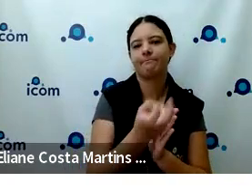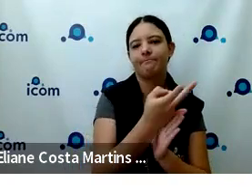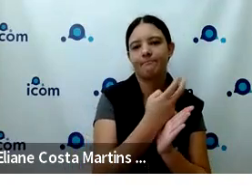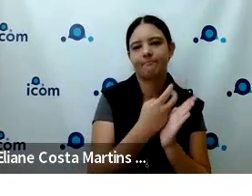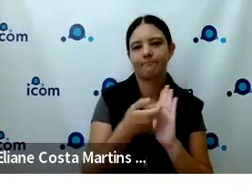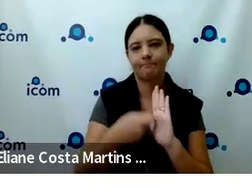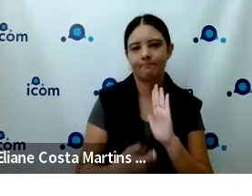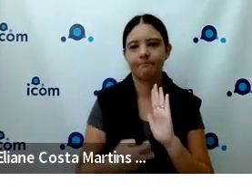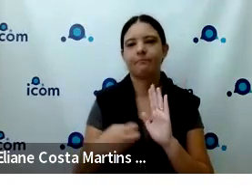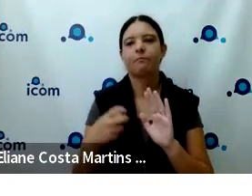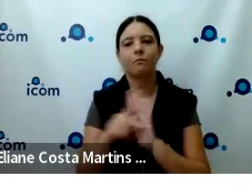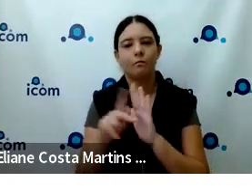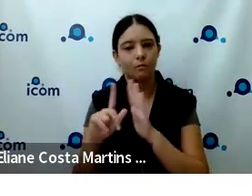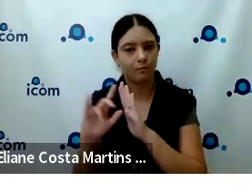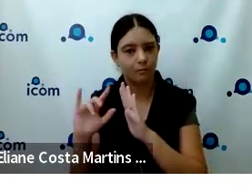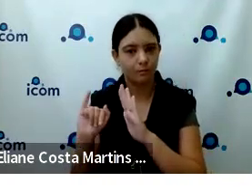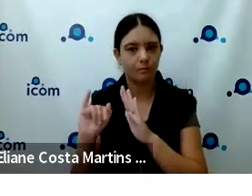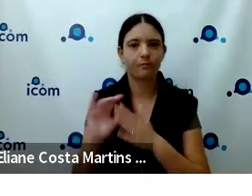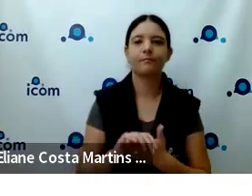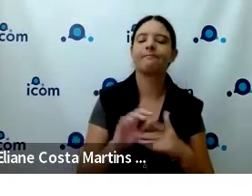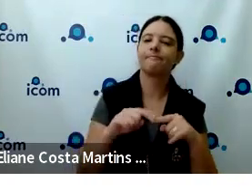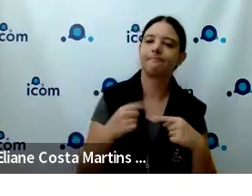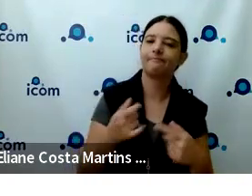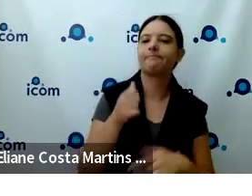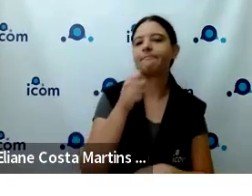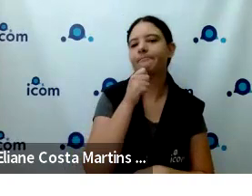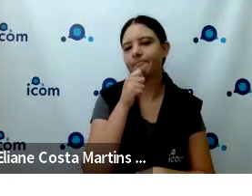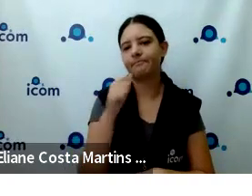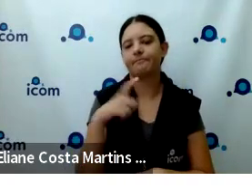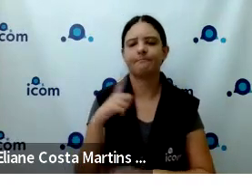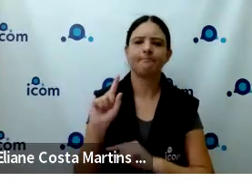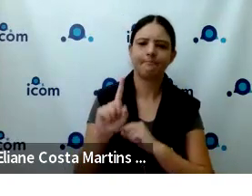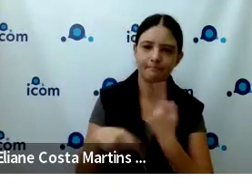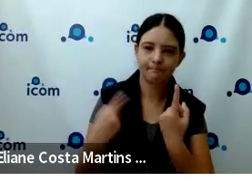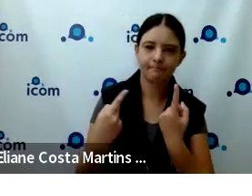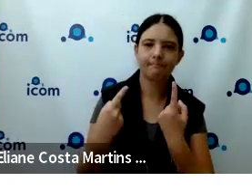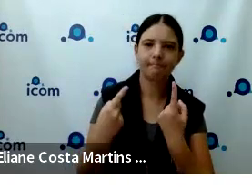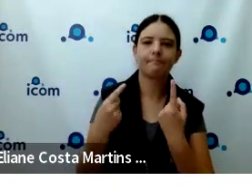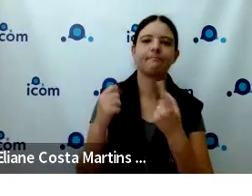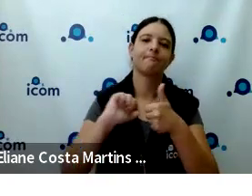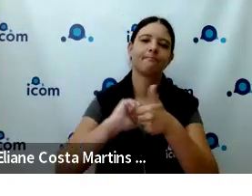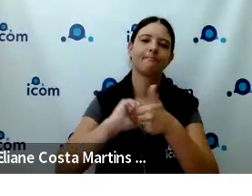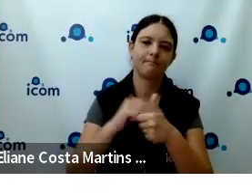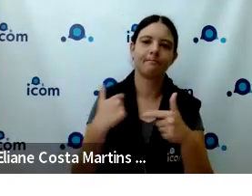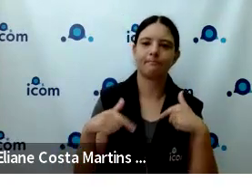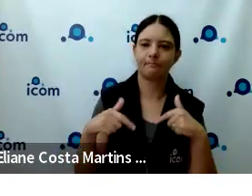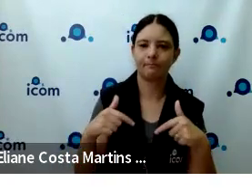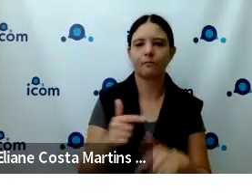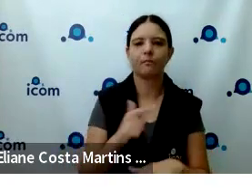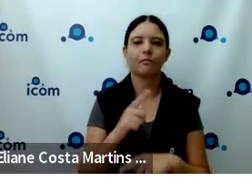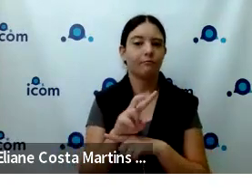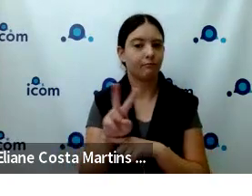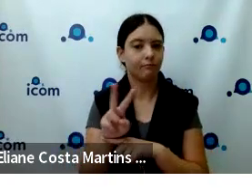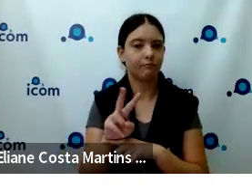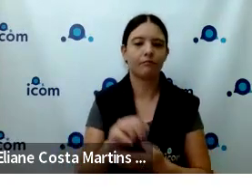normas tributárias. Por outro lado, ainda há espaço de evolução em termos da qualidade do trabalho da fiscalização.